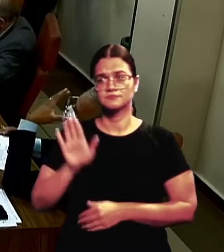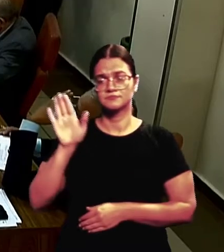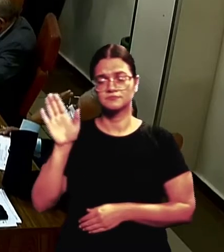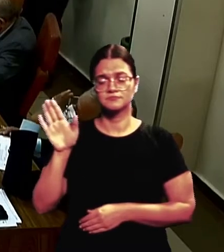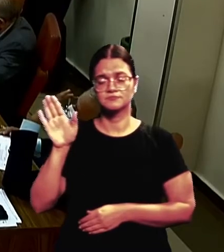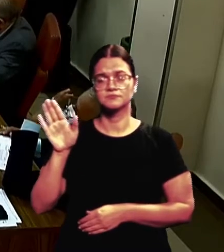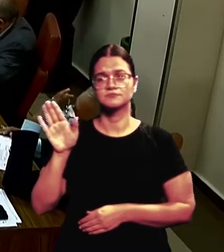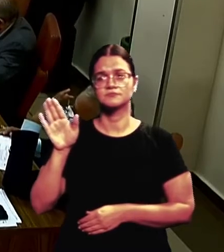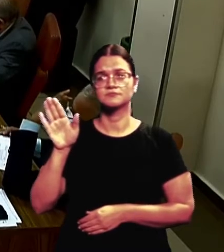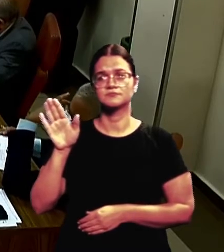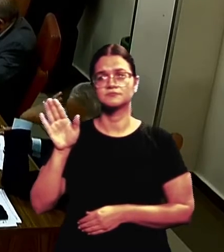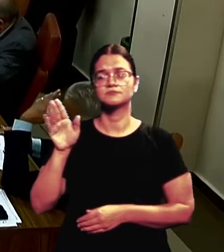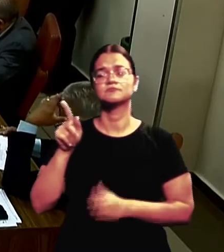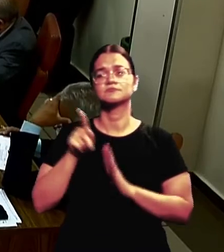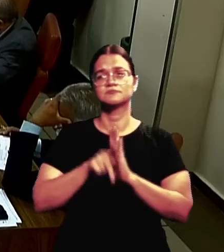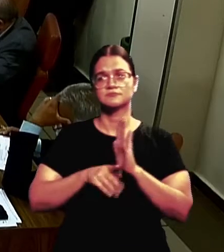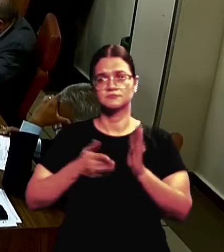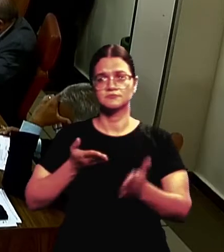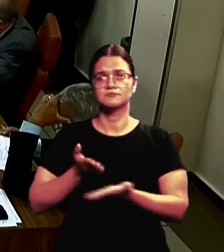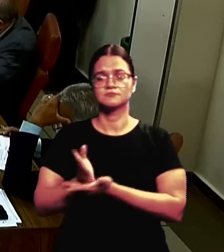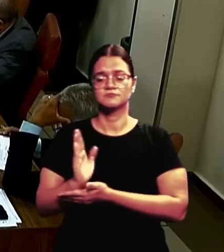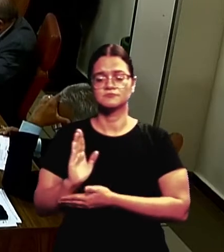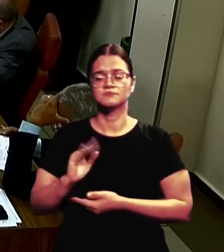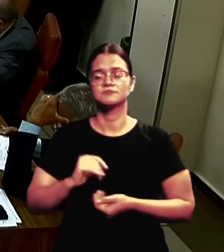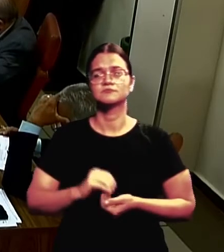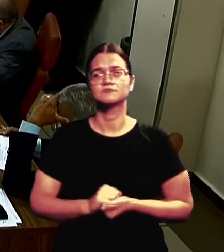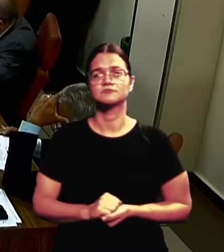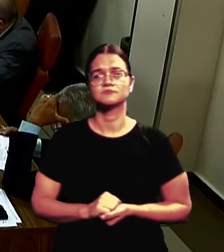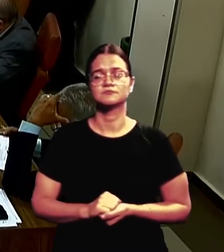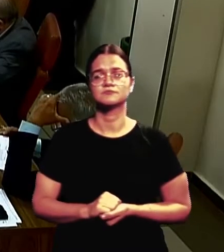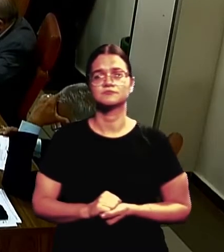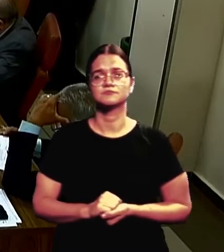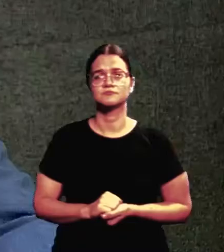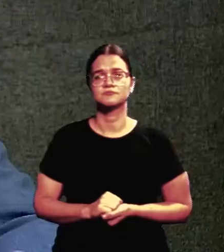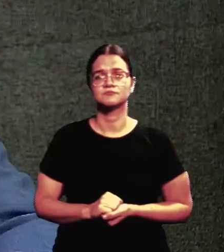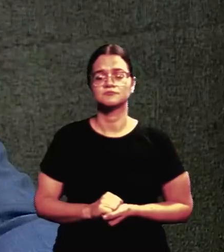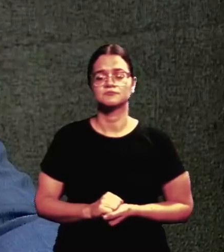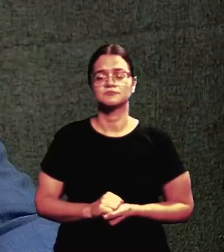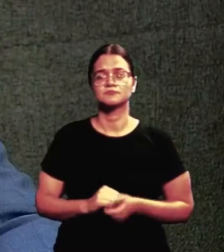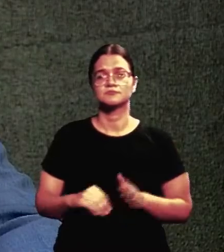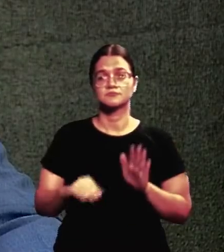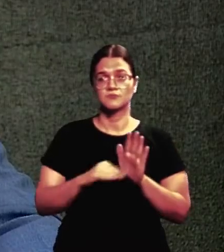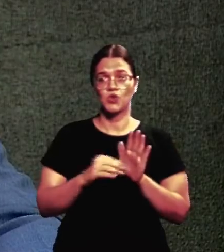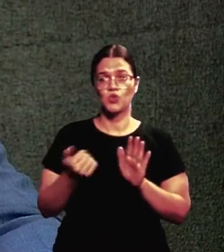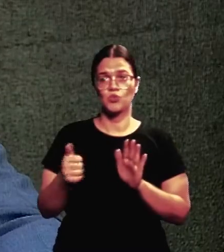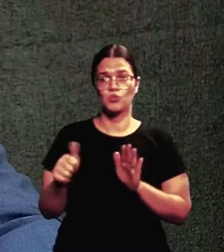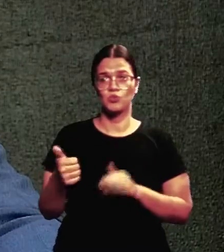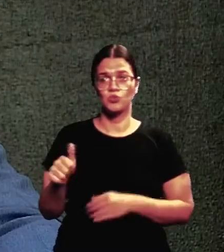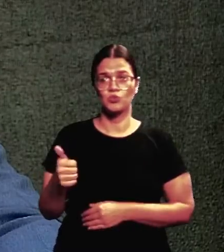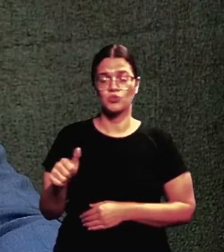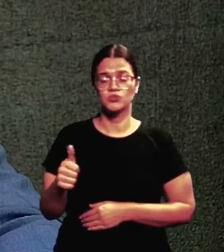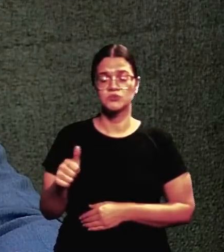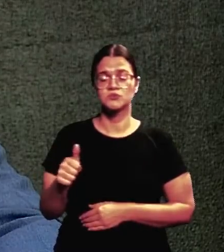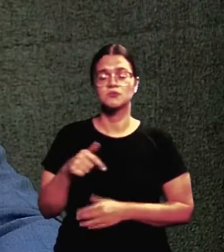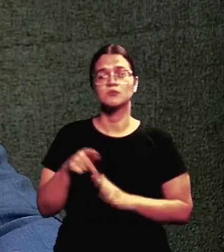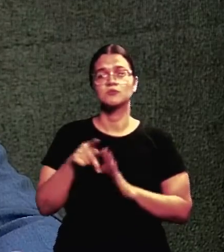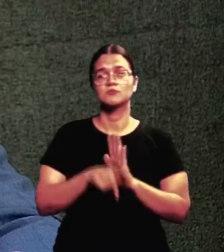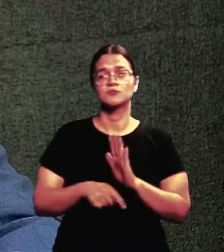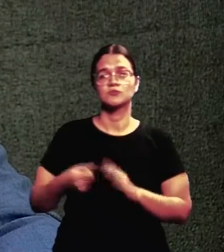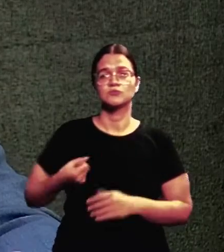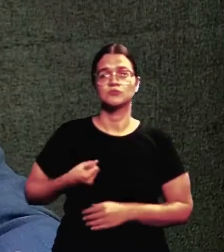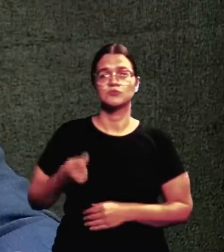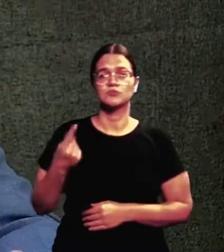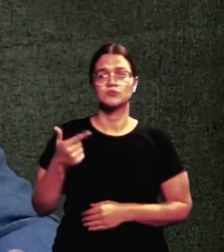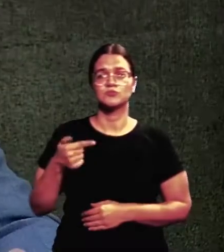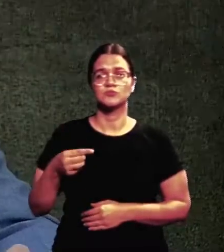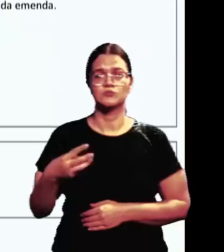comissão, os contrários se manifestem. Projeto aprovado. Item 11 da pauta, projeto